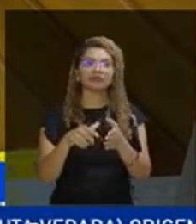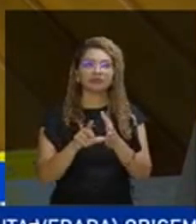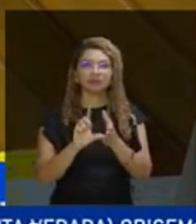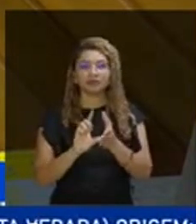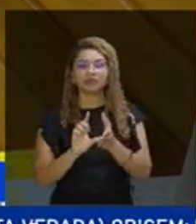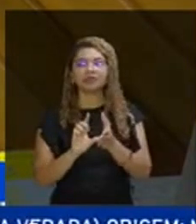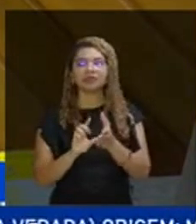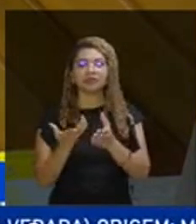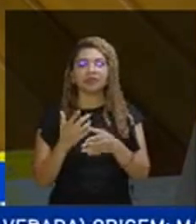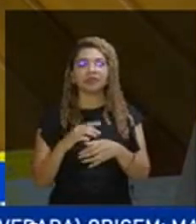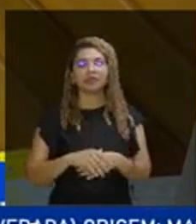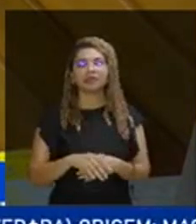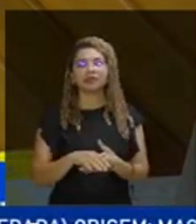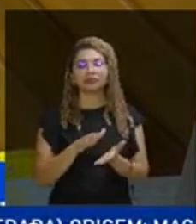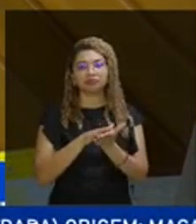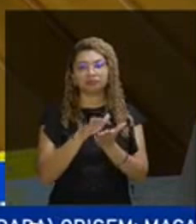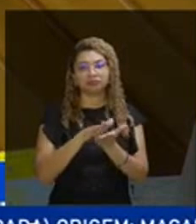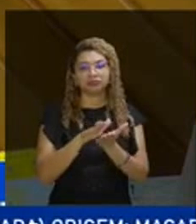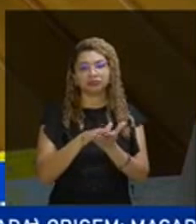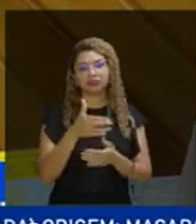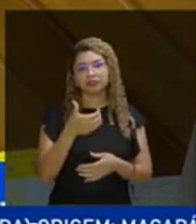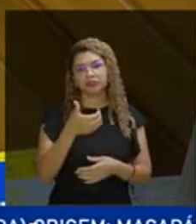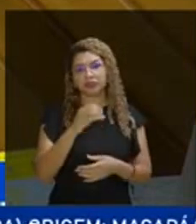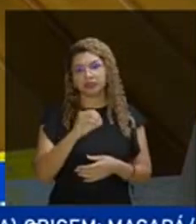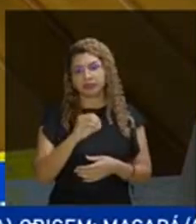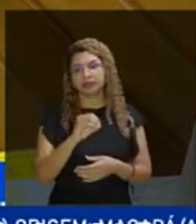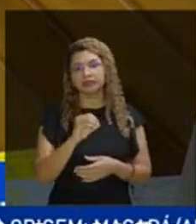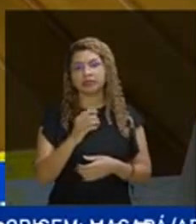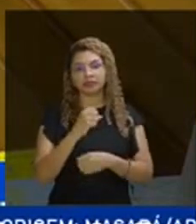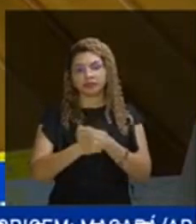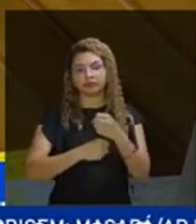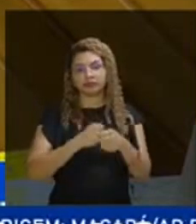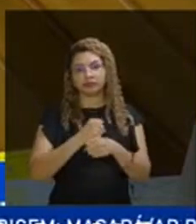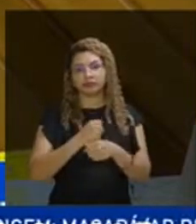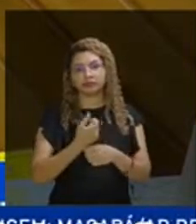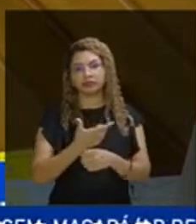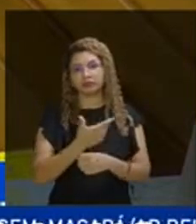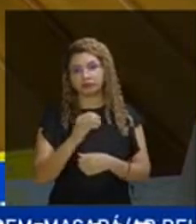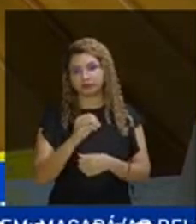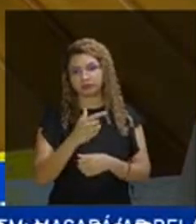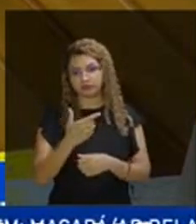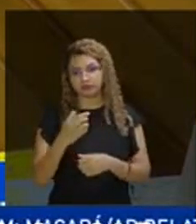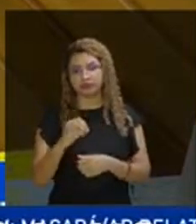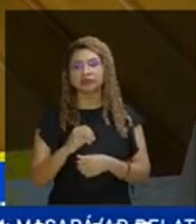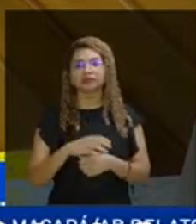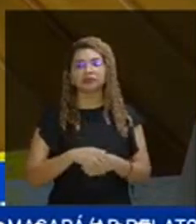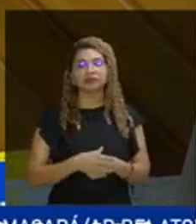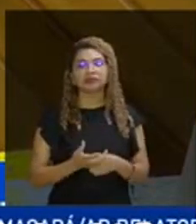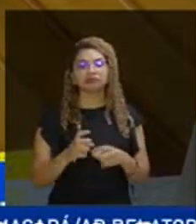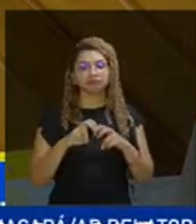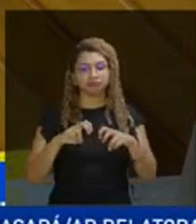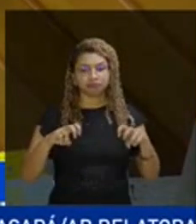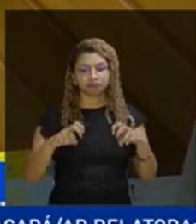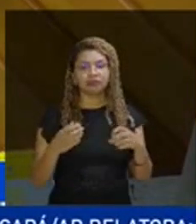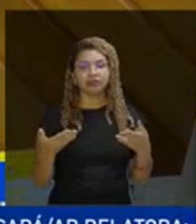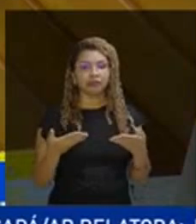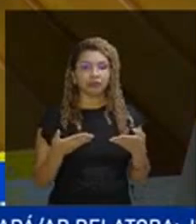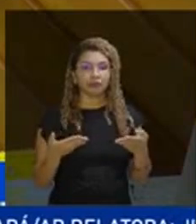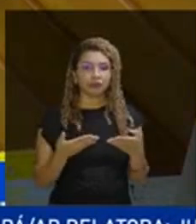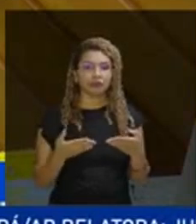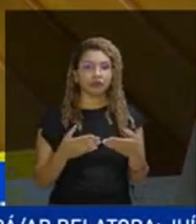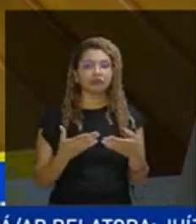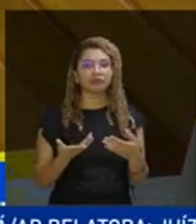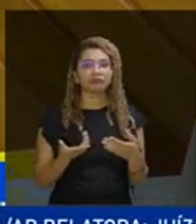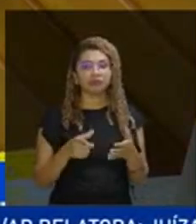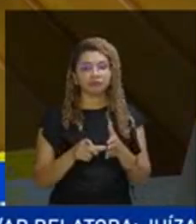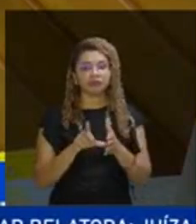Fachin, publicado no dia 10 de março de 2020. E, em igual sentido, já se pronunciou o plenário dessa corte, por ocasião das eleições de